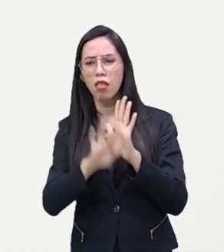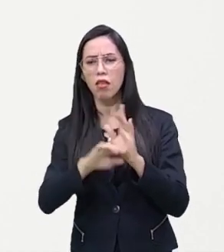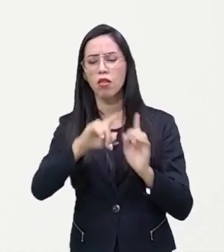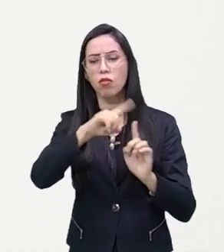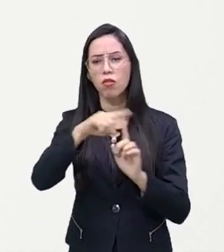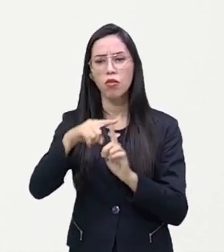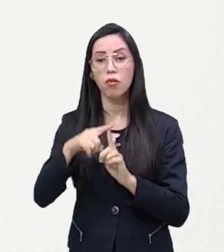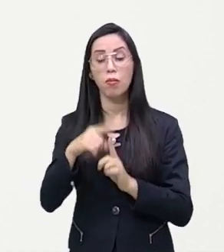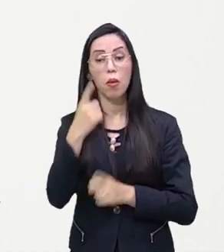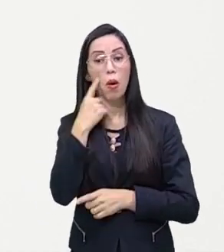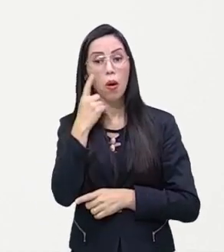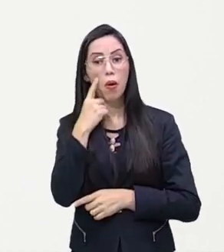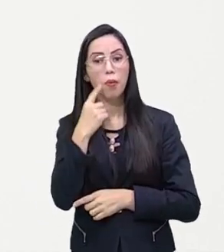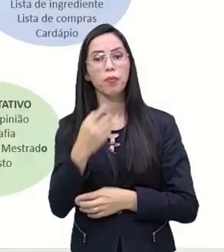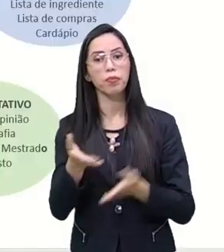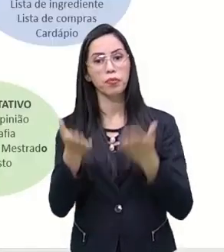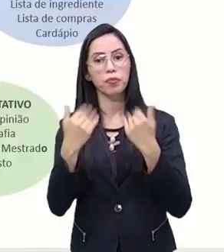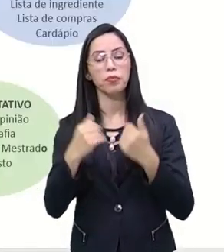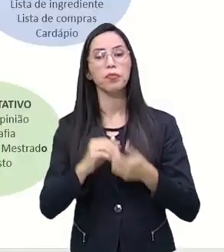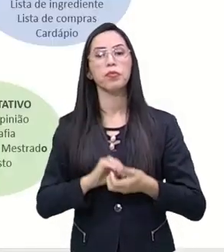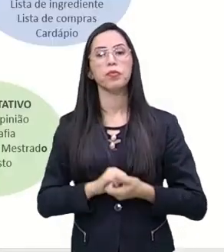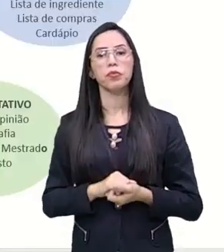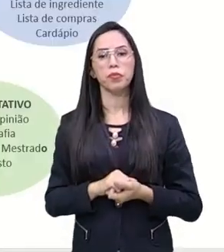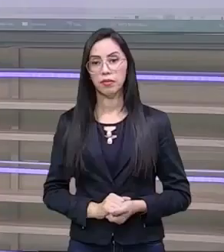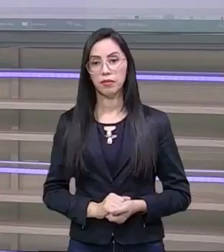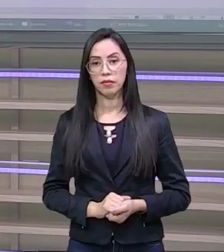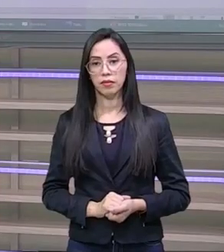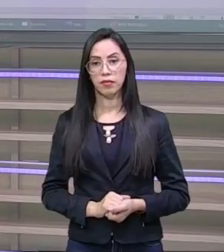me acompanhe aqui. Vamos lá.